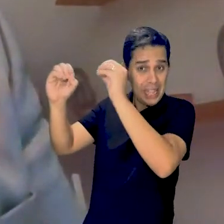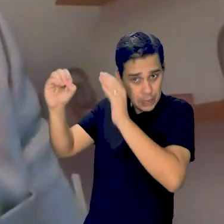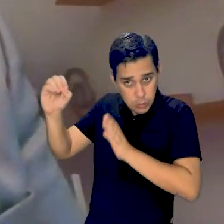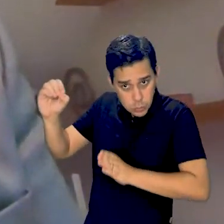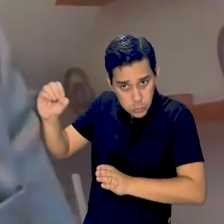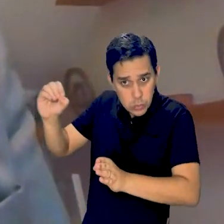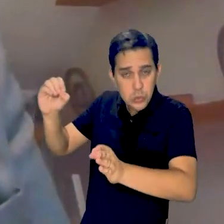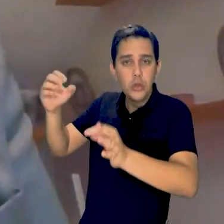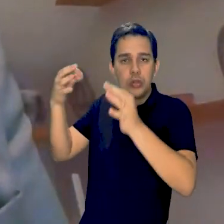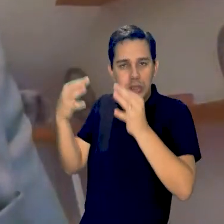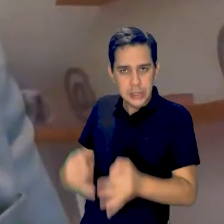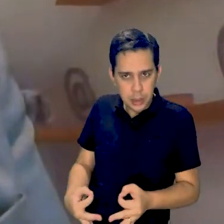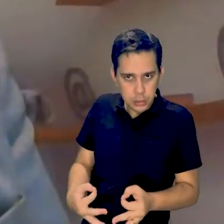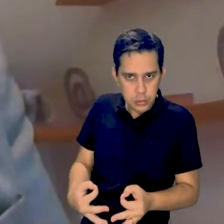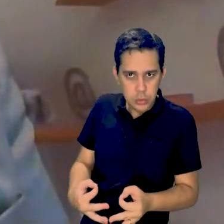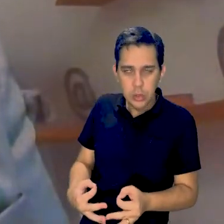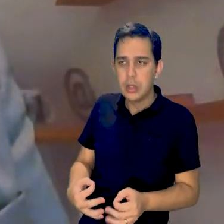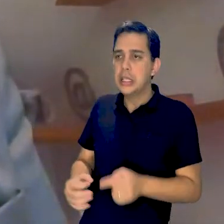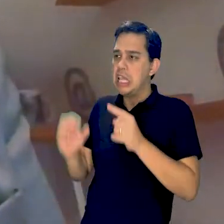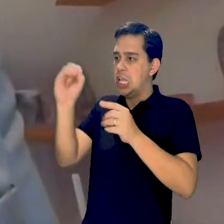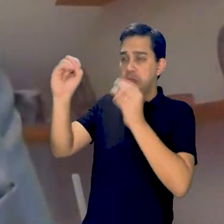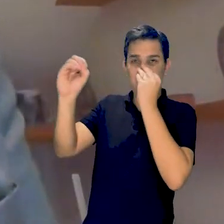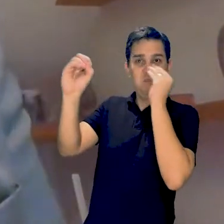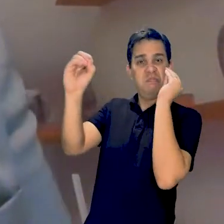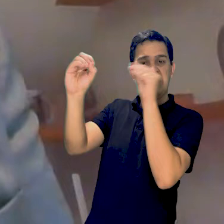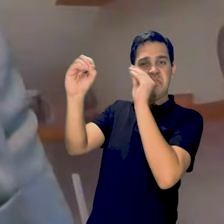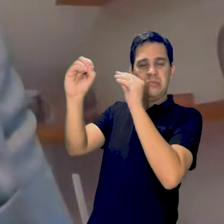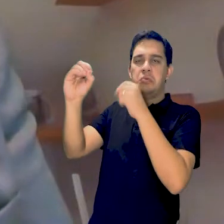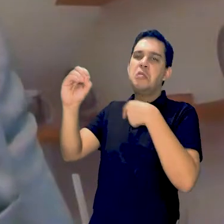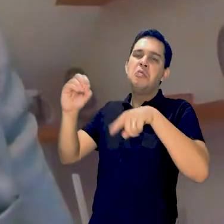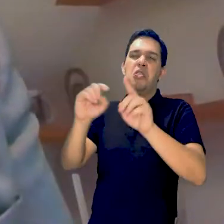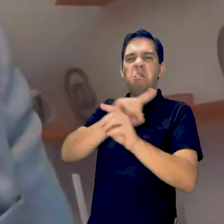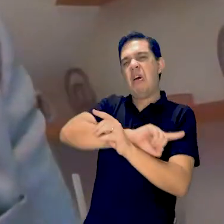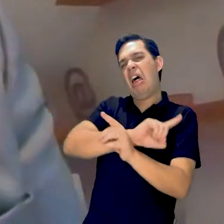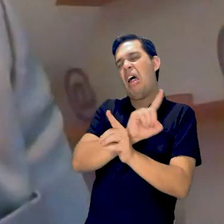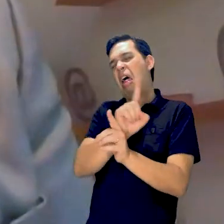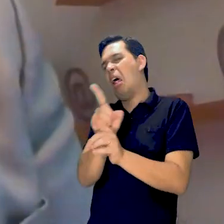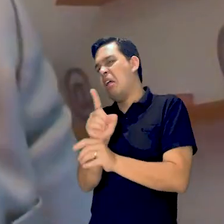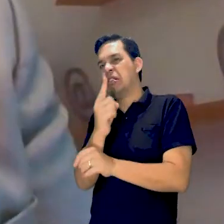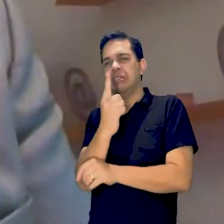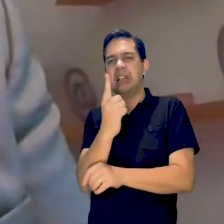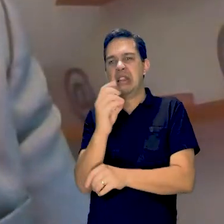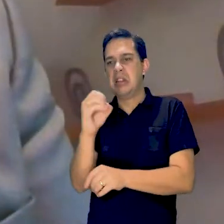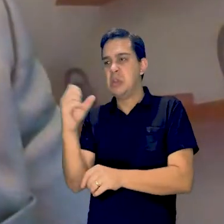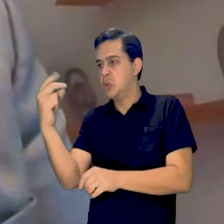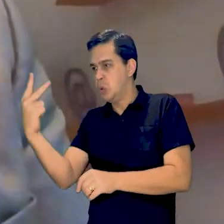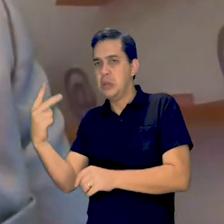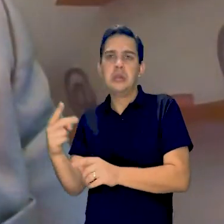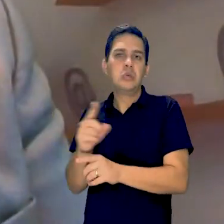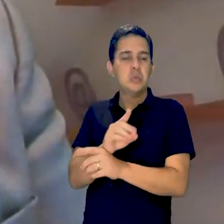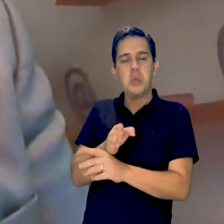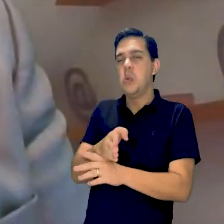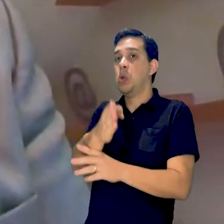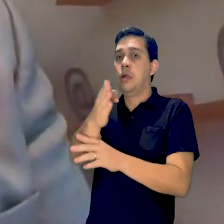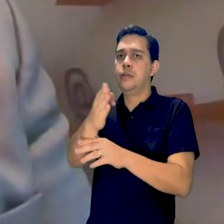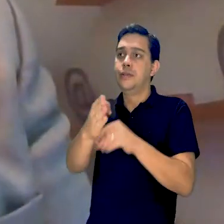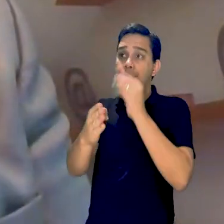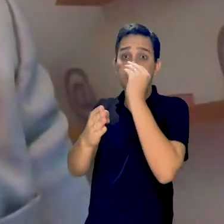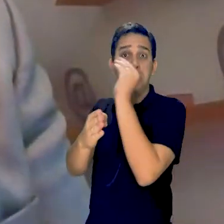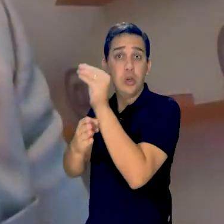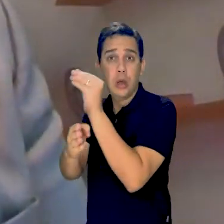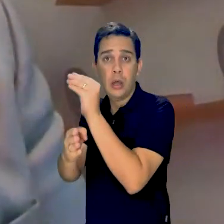aquele cidadão trafegue naquela via a 70 km por hora, existe um motivo, né,